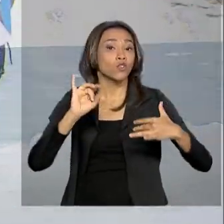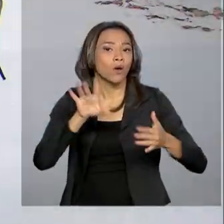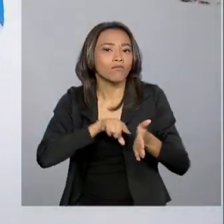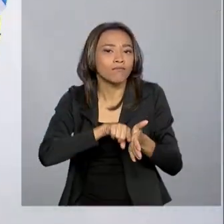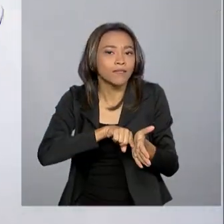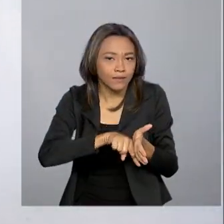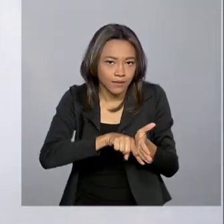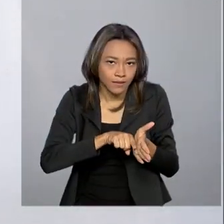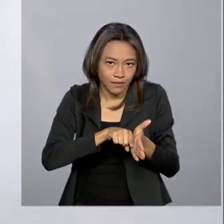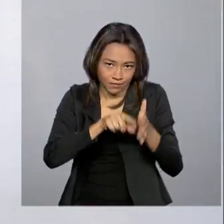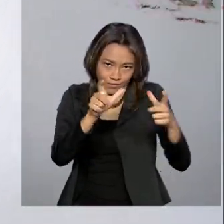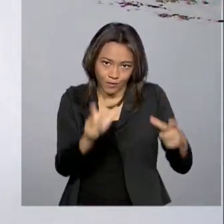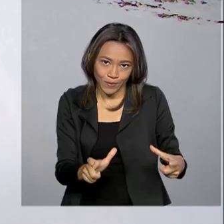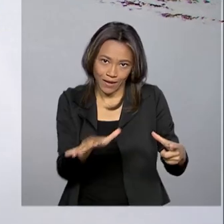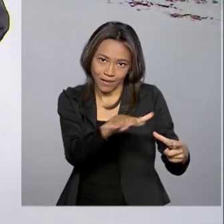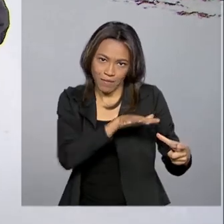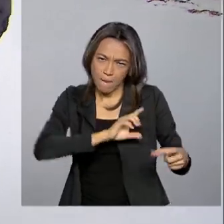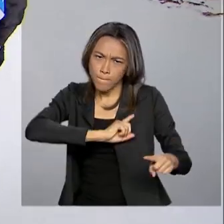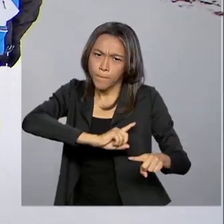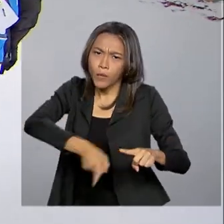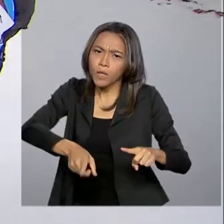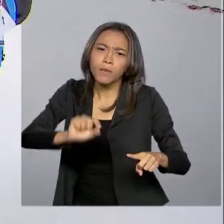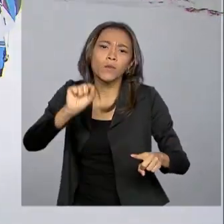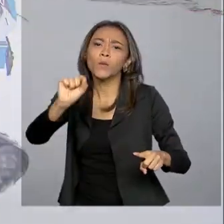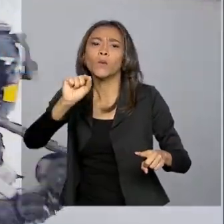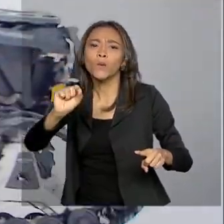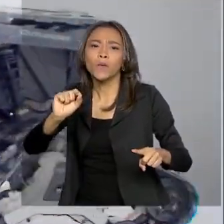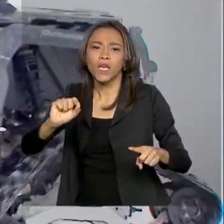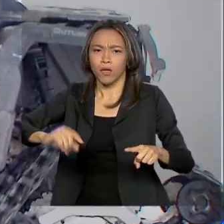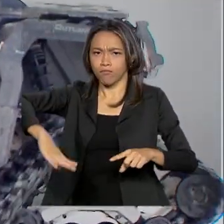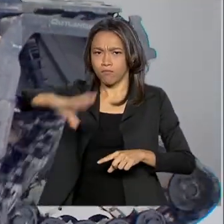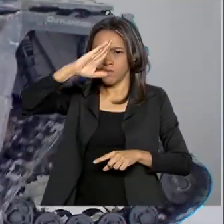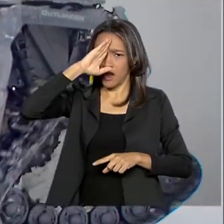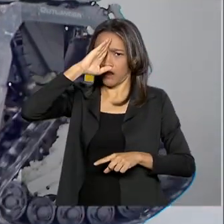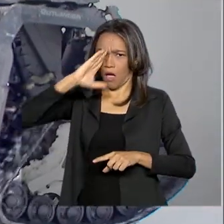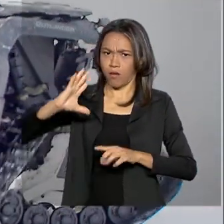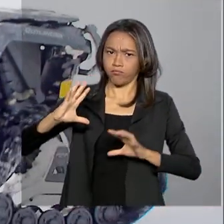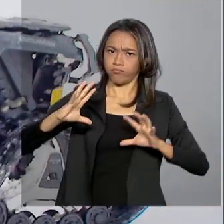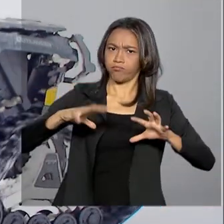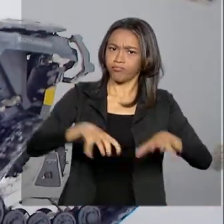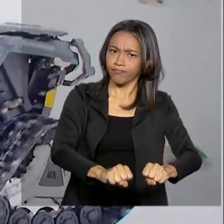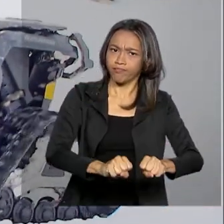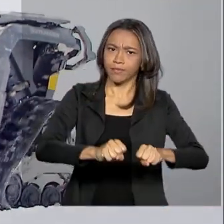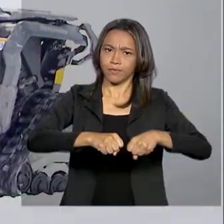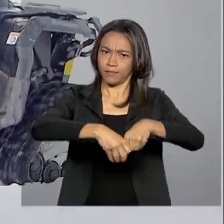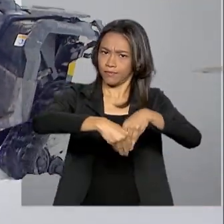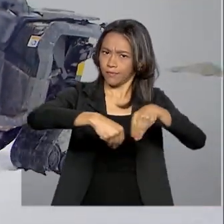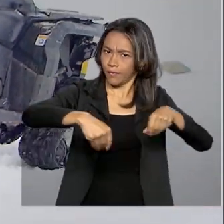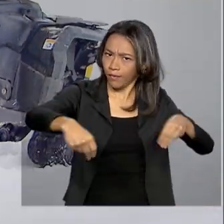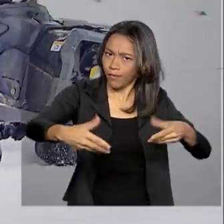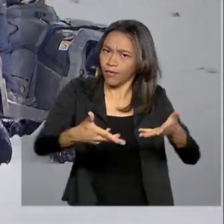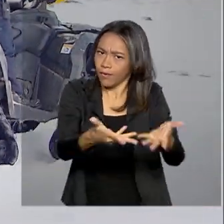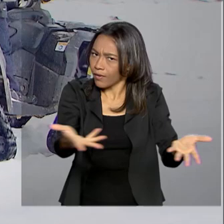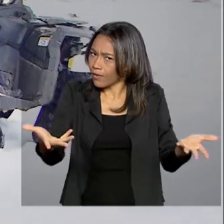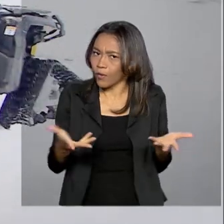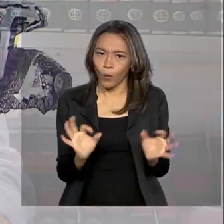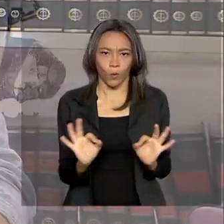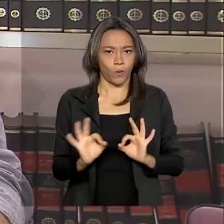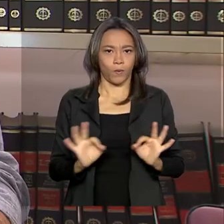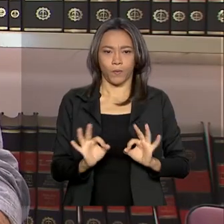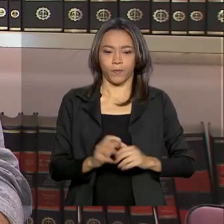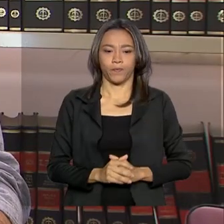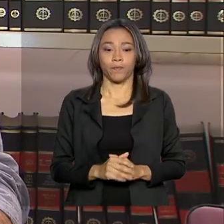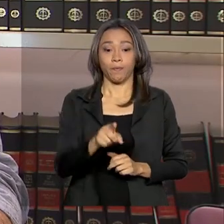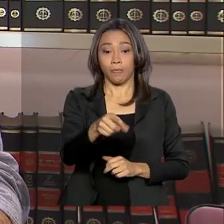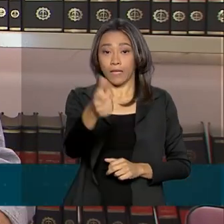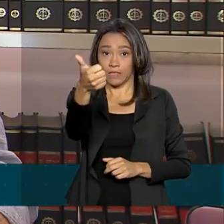científicas na região. Ficaram proibidas a presença de tropas militares e a reivindicação de posse do território. A gente está